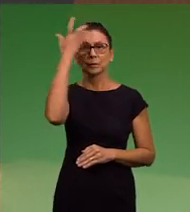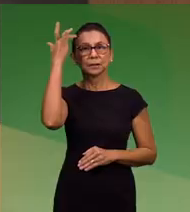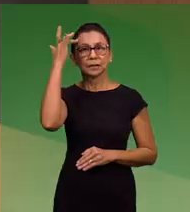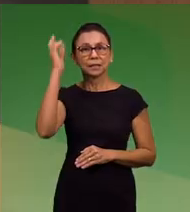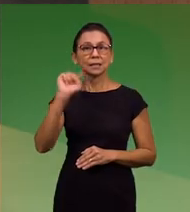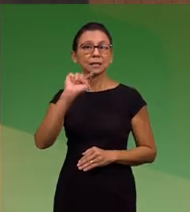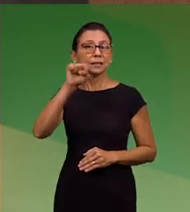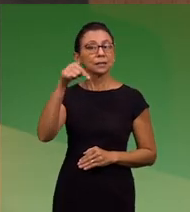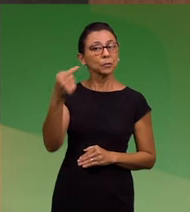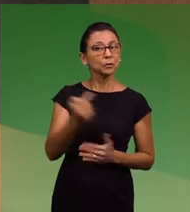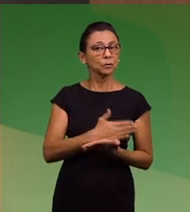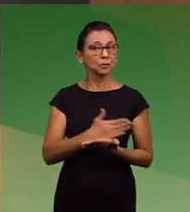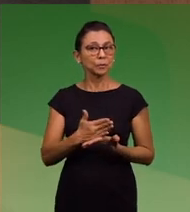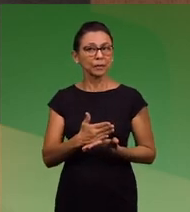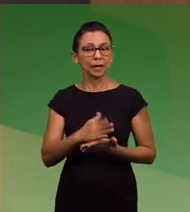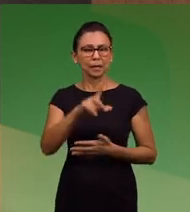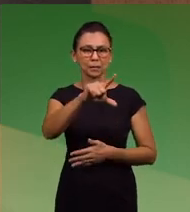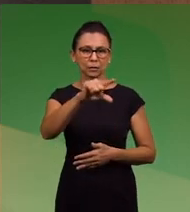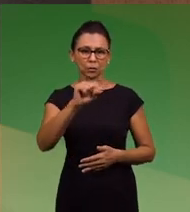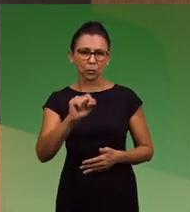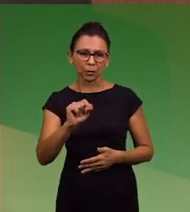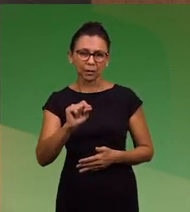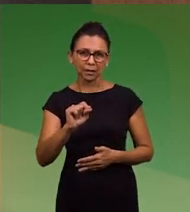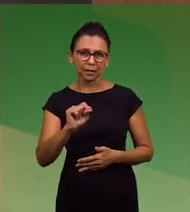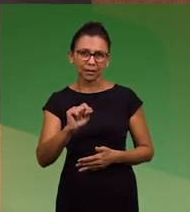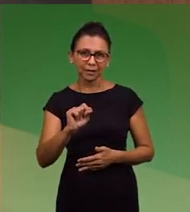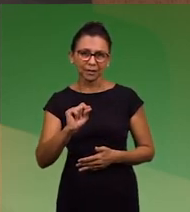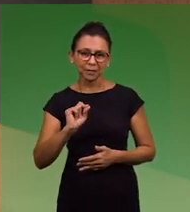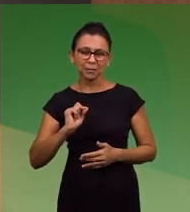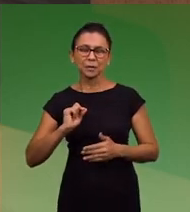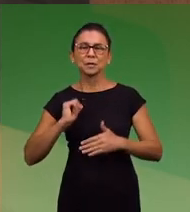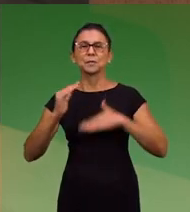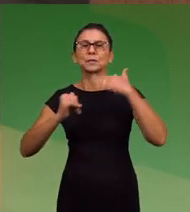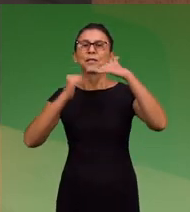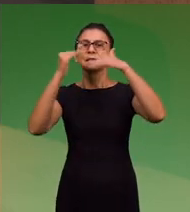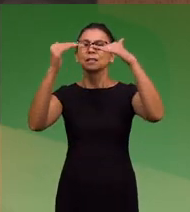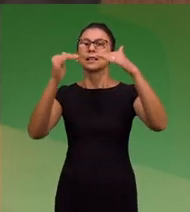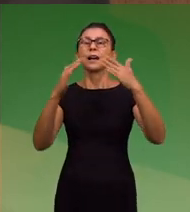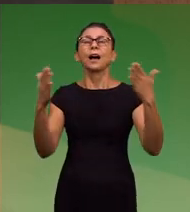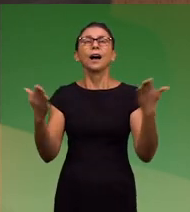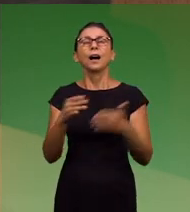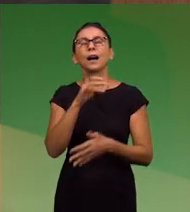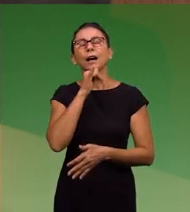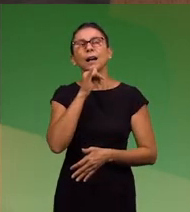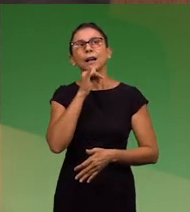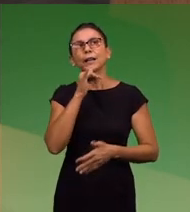e como processo. Porque salvação não foi simplesmente o dia que a pessoa aceitou, que ela